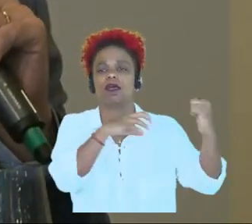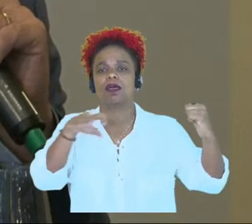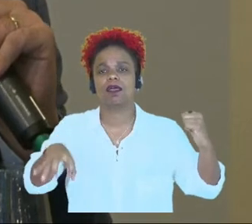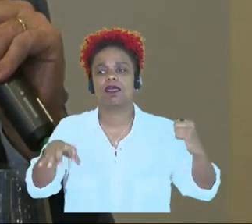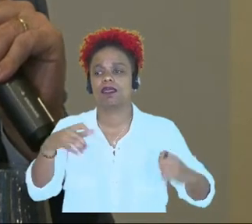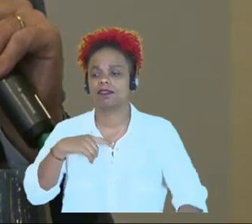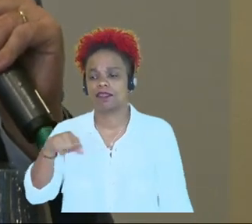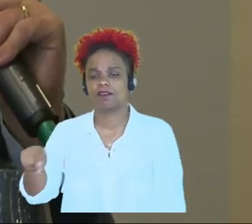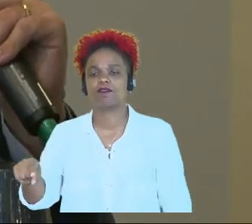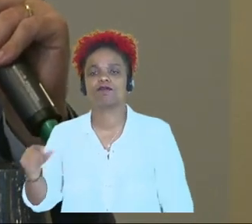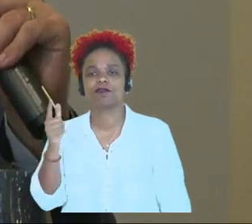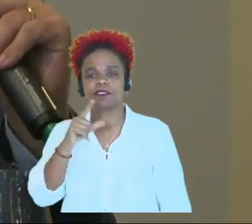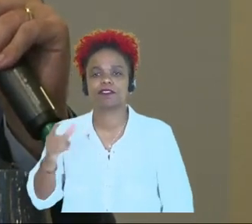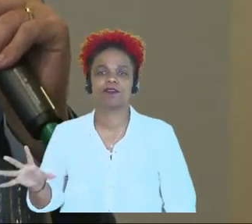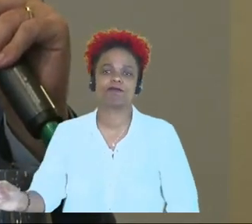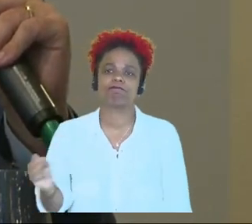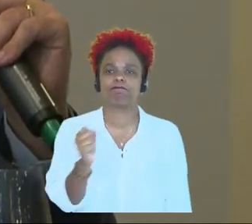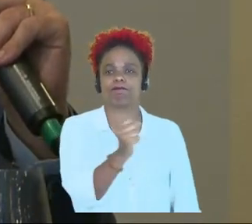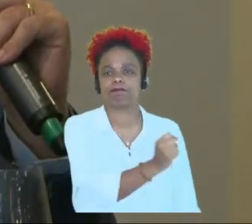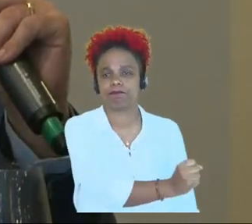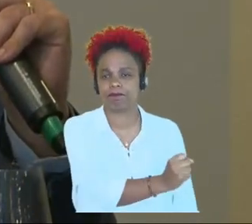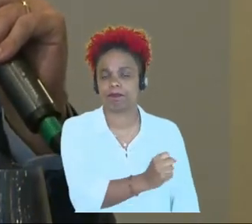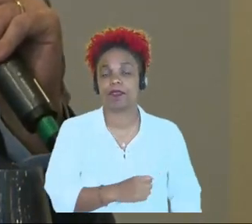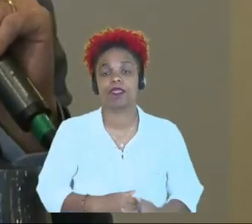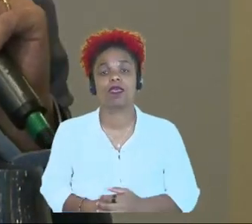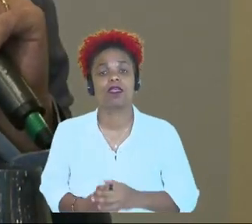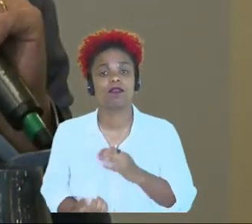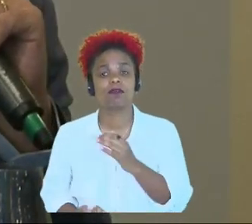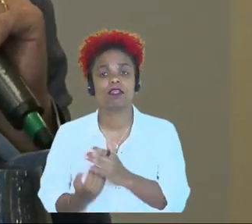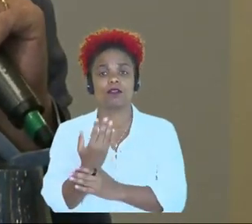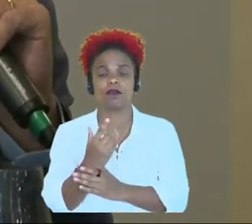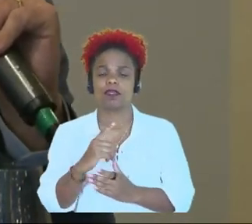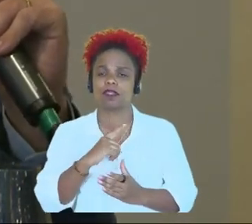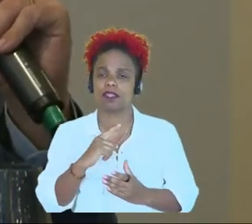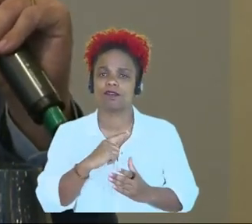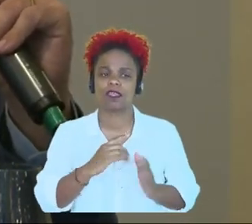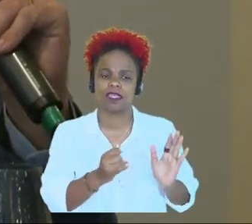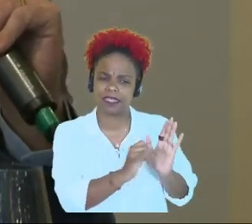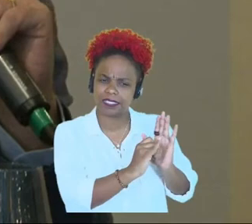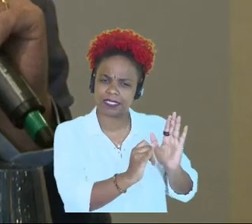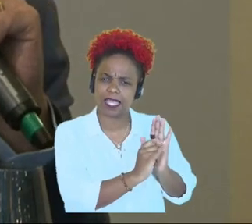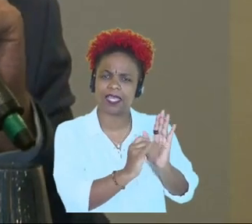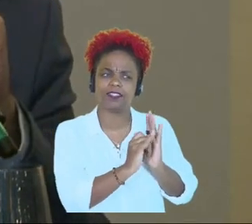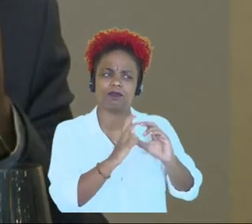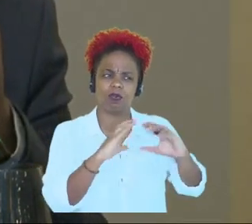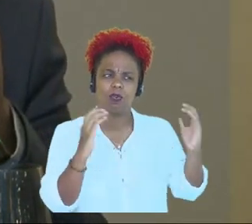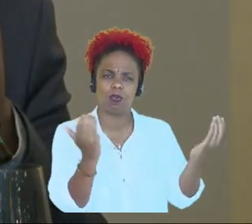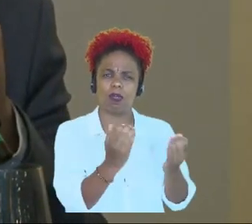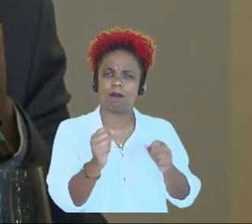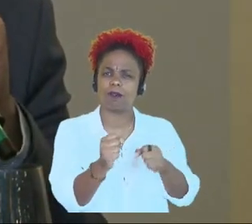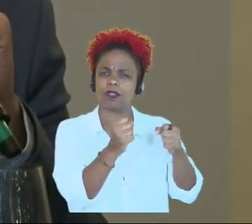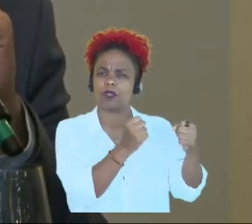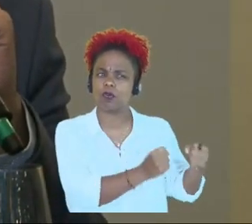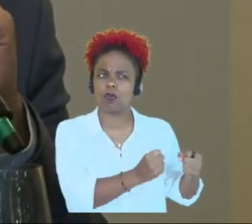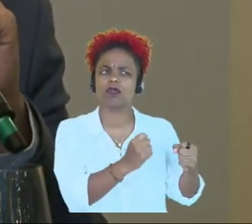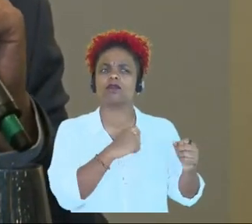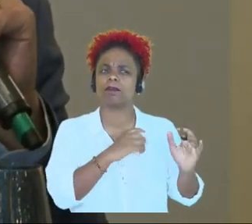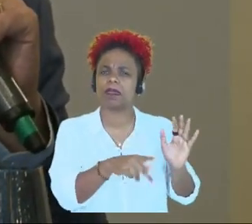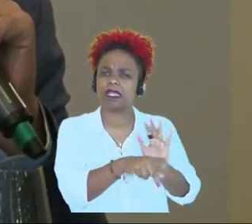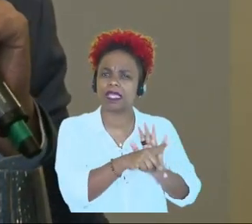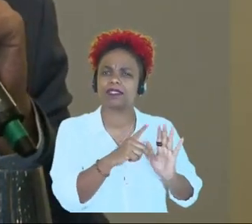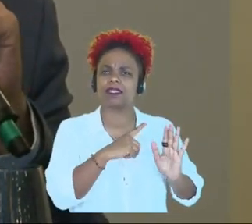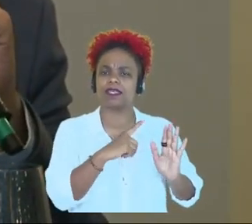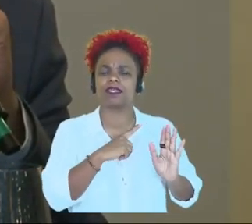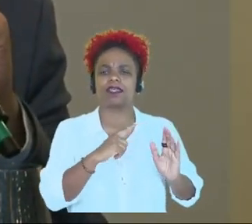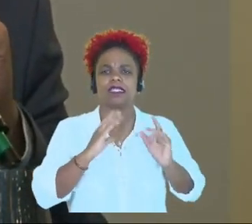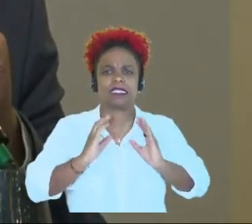do sistema, trazendo-os para dentro, criando um senso de identidade ou de pertencimento coletivo muito poderoso, né? Cidadão